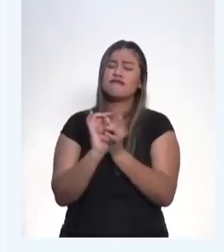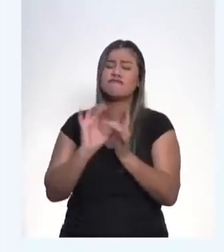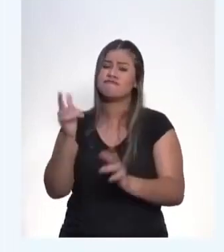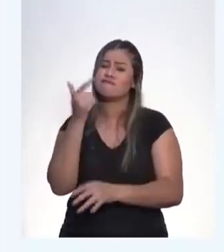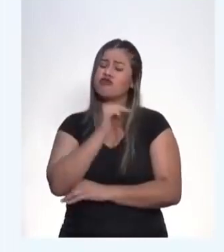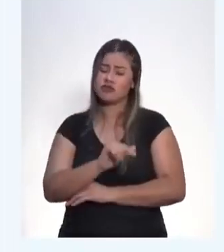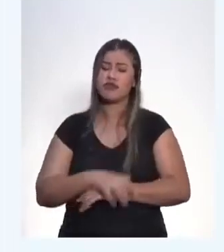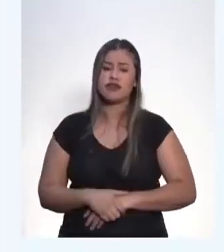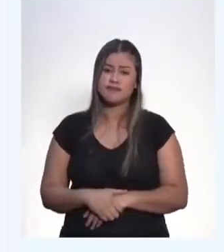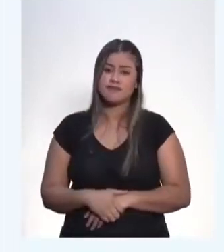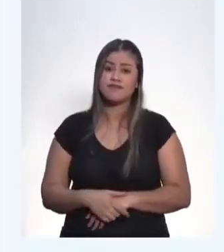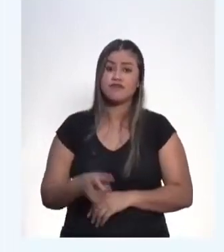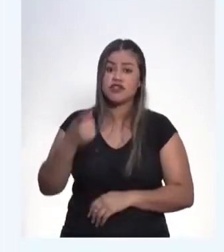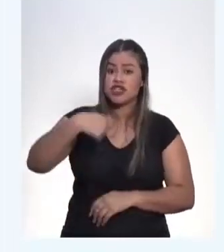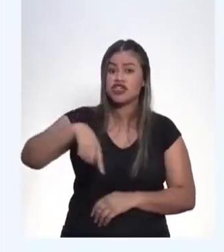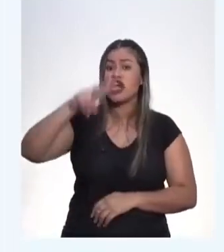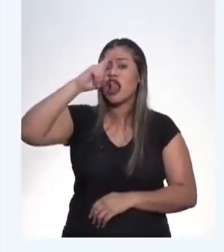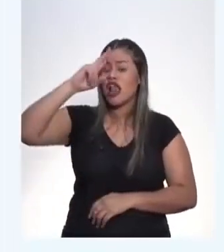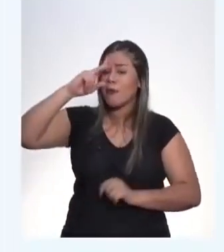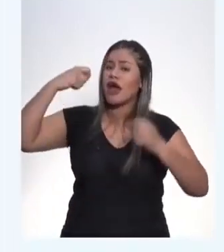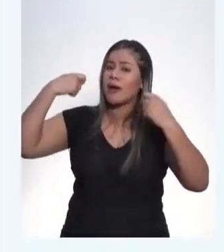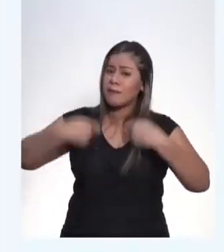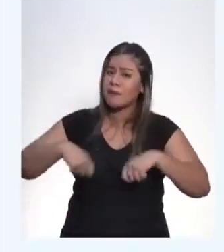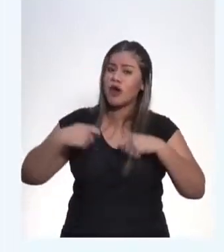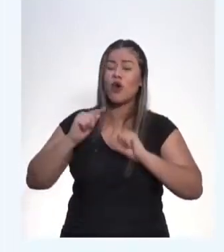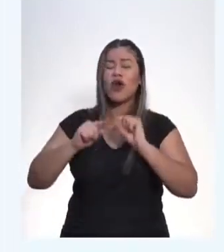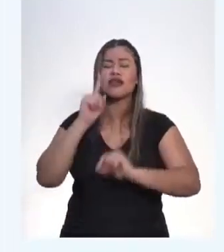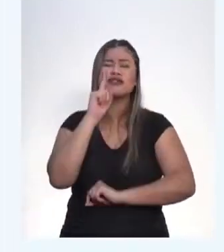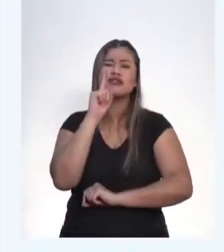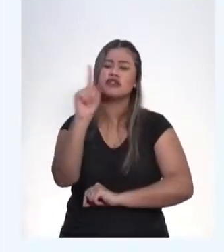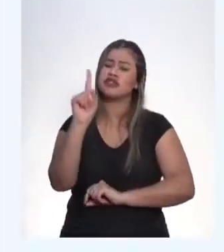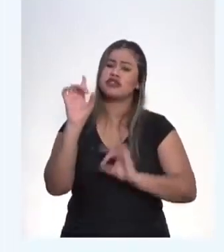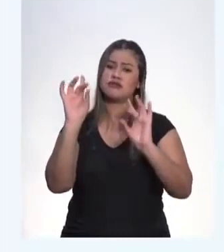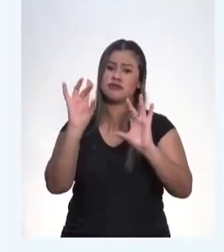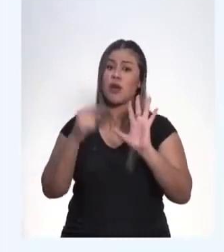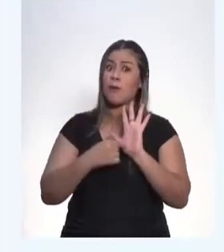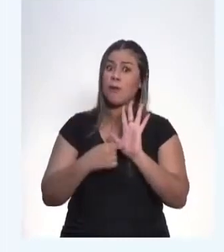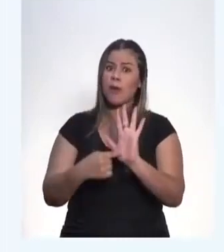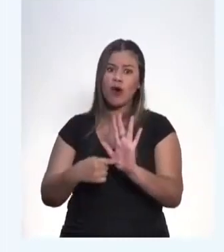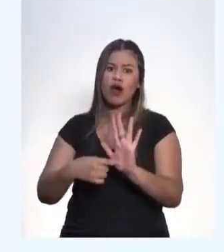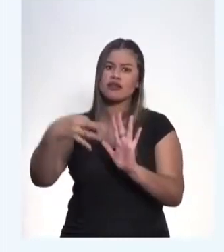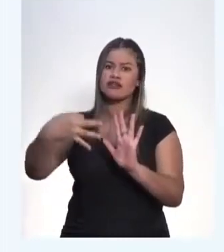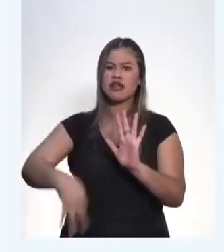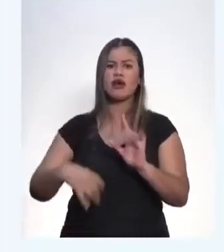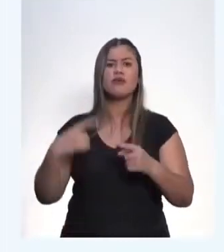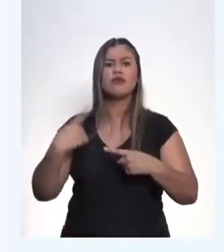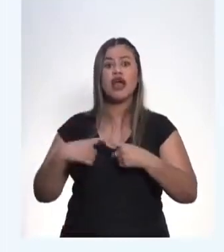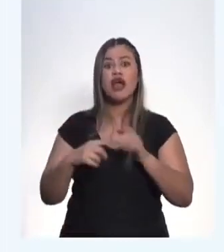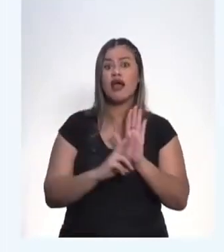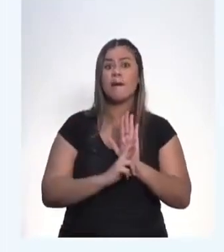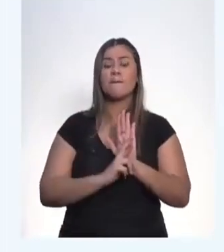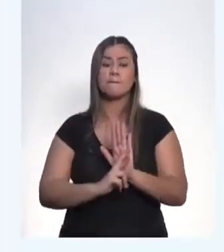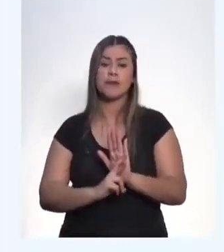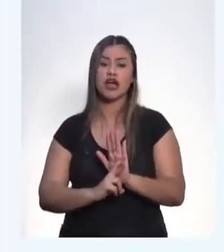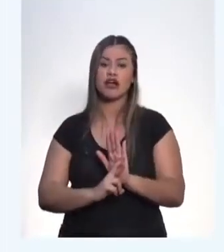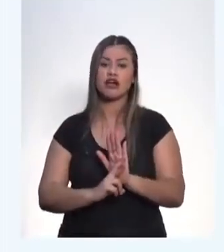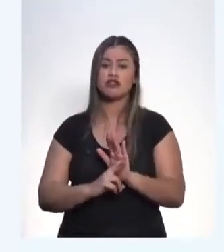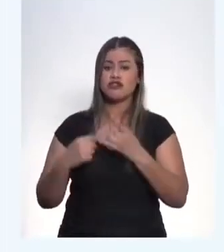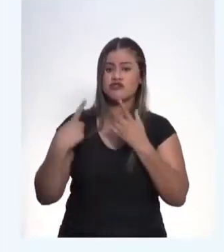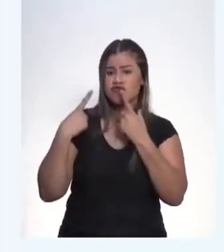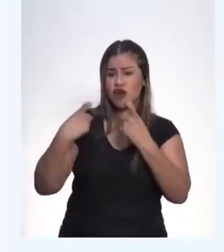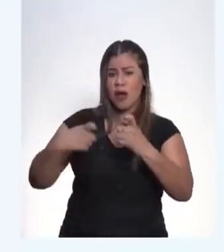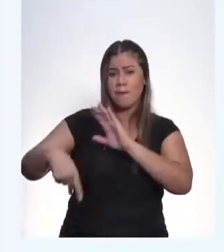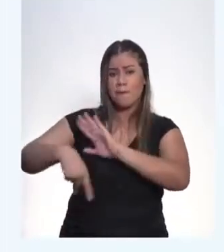liberdade. Temos que sempre lembrar dessa data, temos que sempre evidenciar essa data, pois ela representa a violência que os